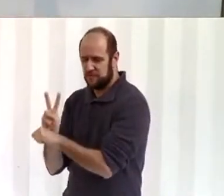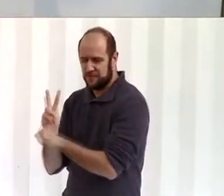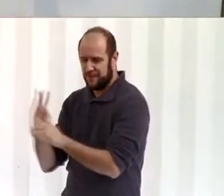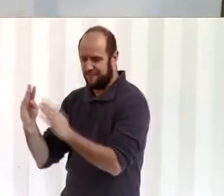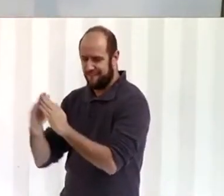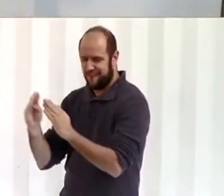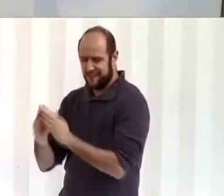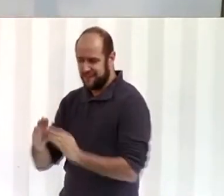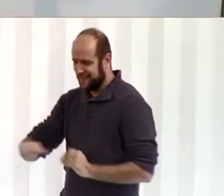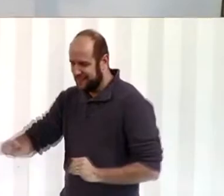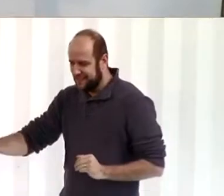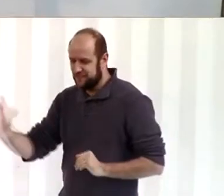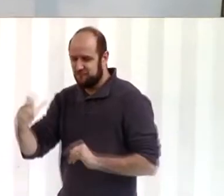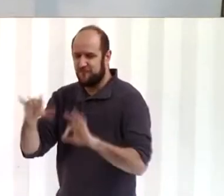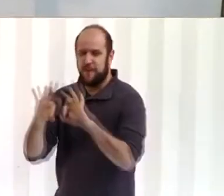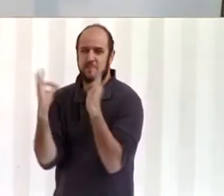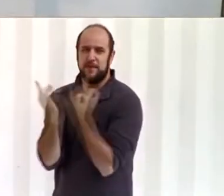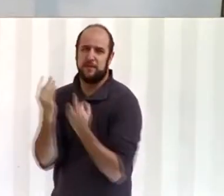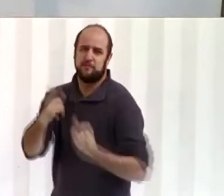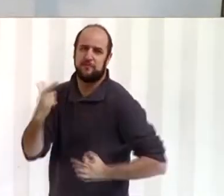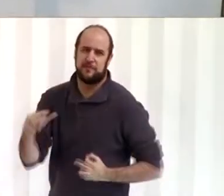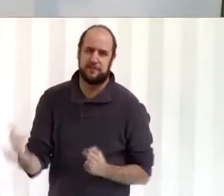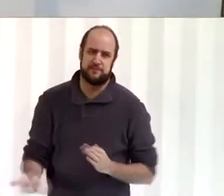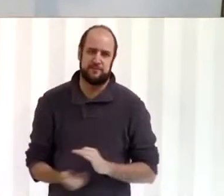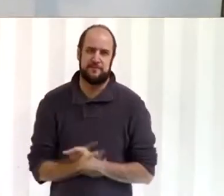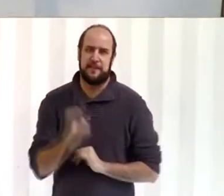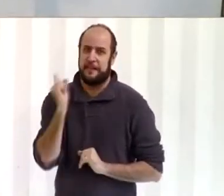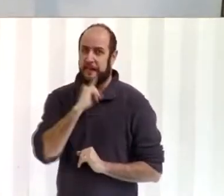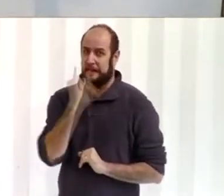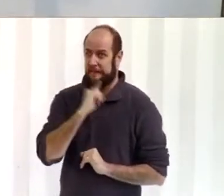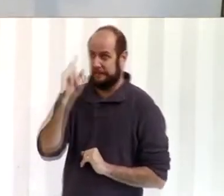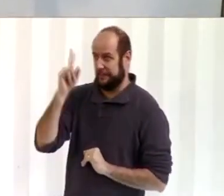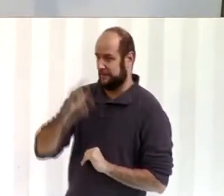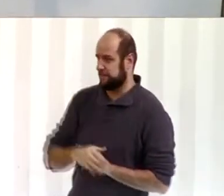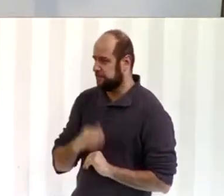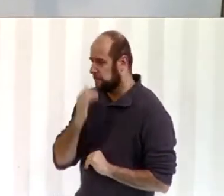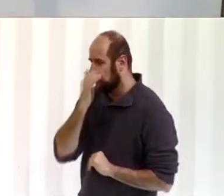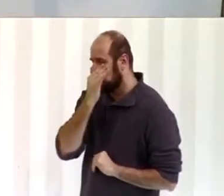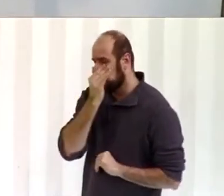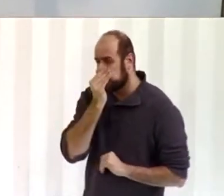crianças abandonadas na Inglaterra. E George Miller então começa